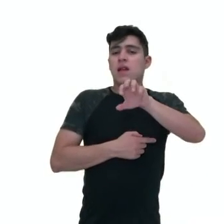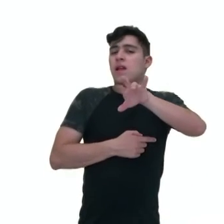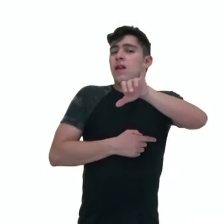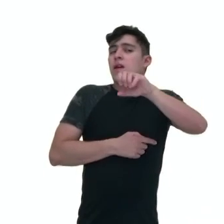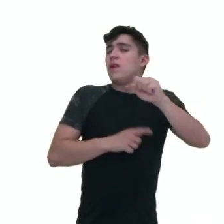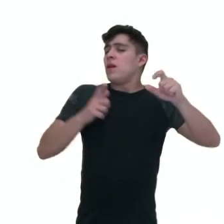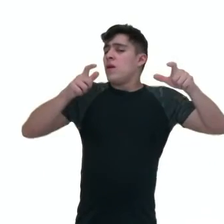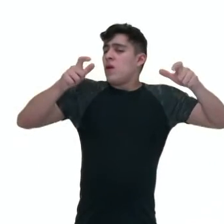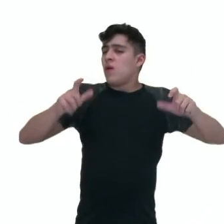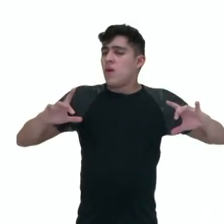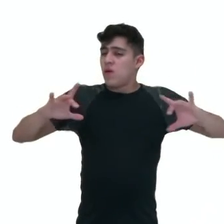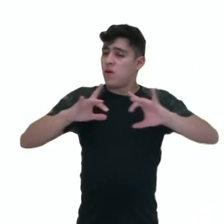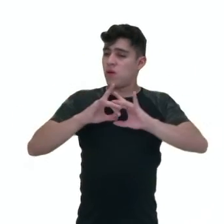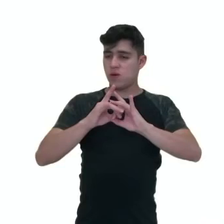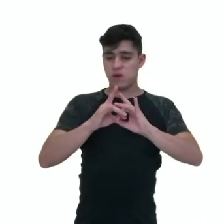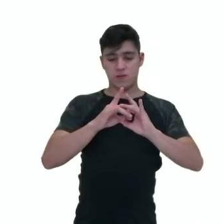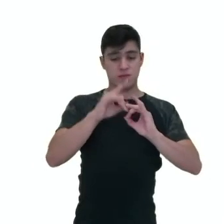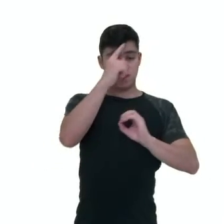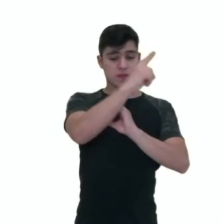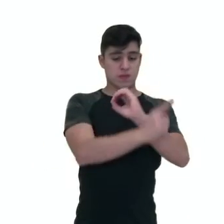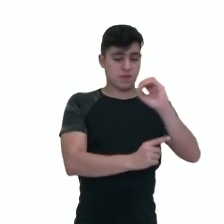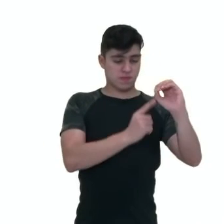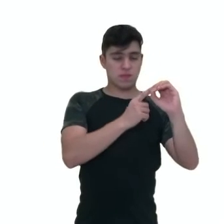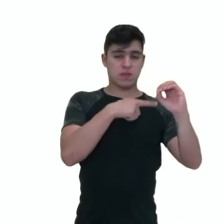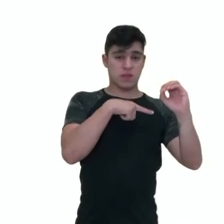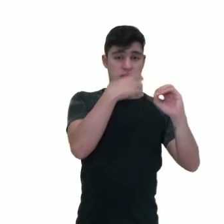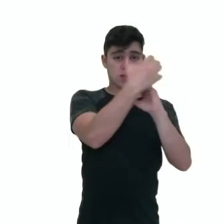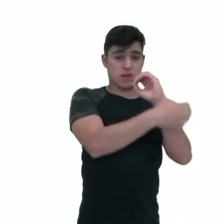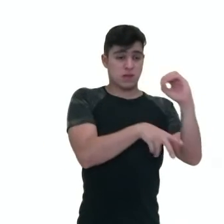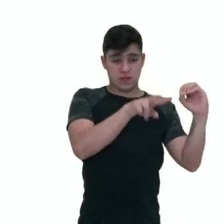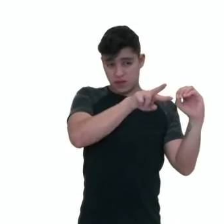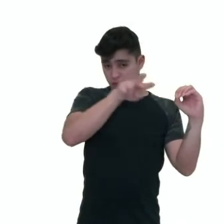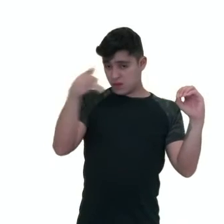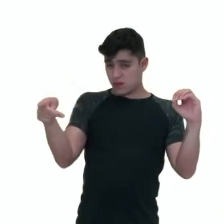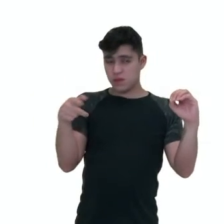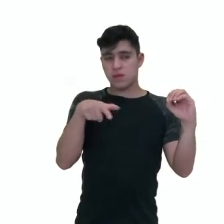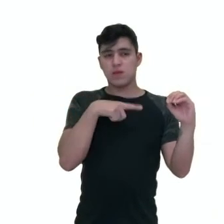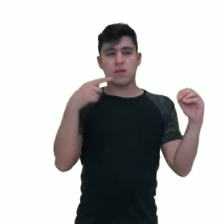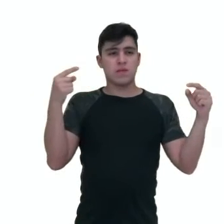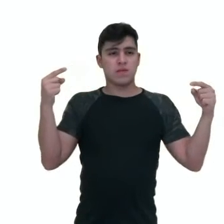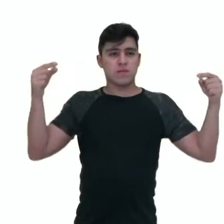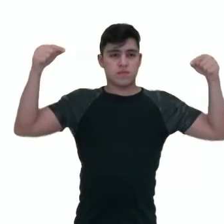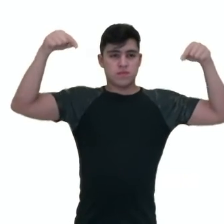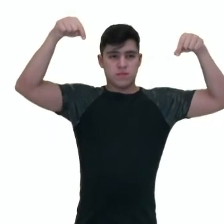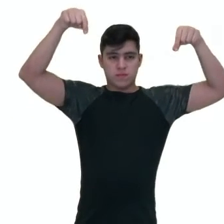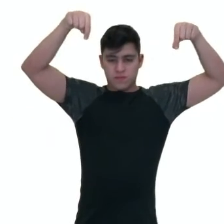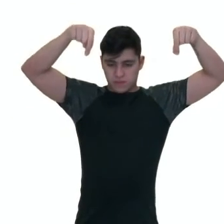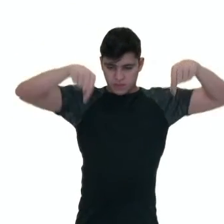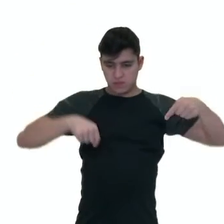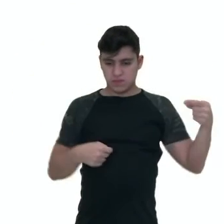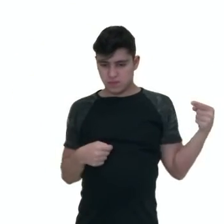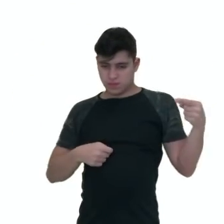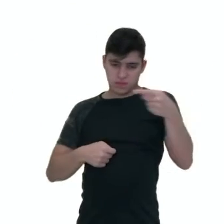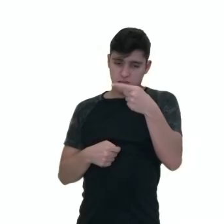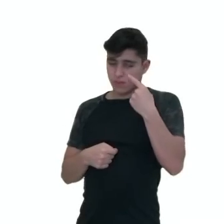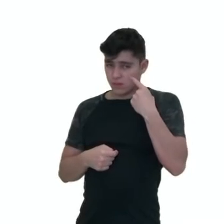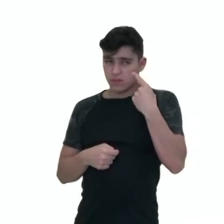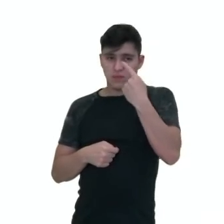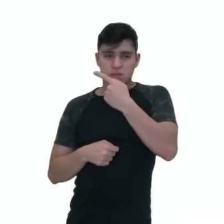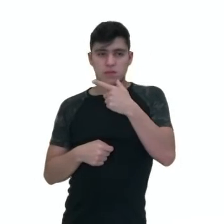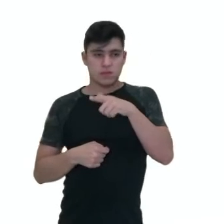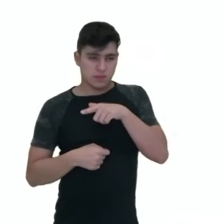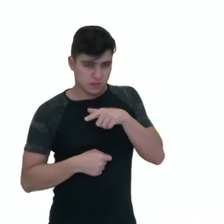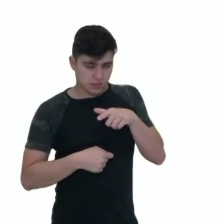essa doação de elétrons são representadas por setas. E essas ligações onde ocorre